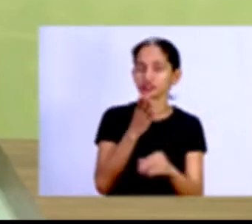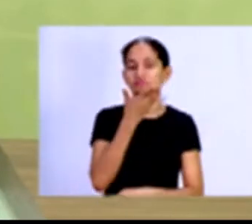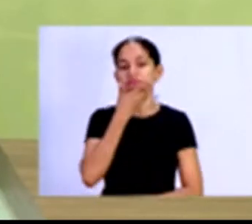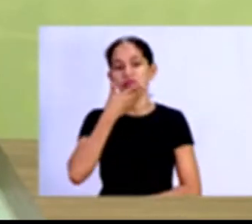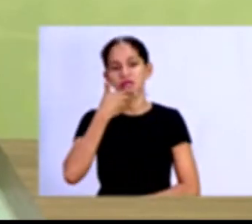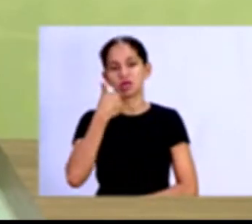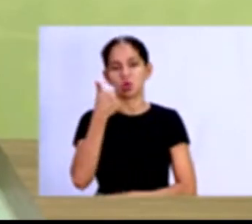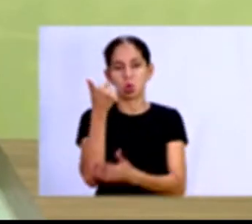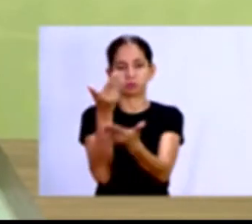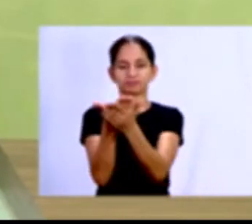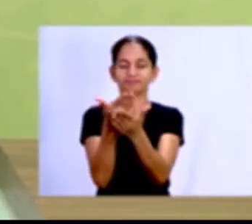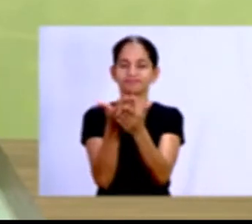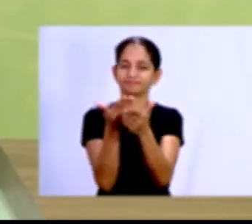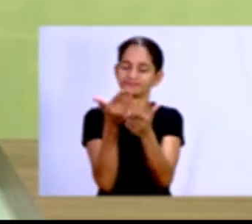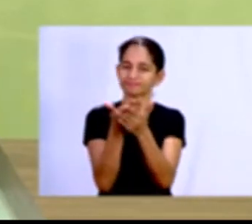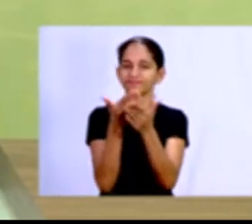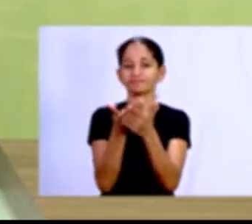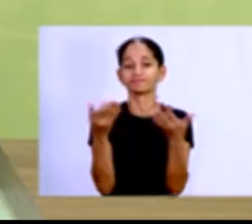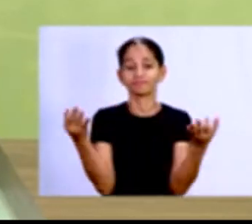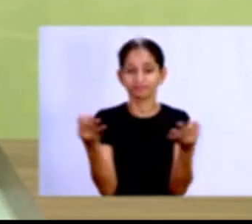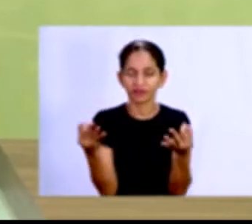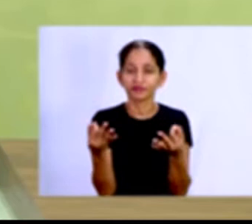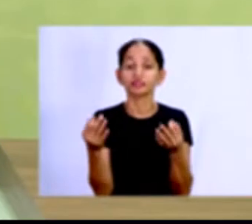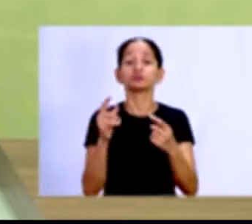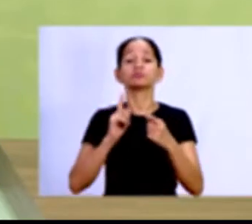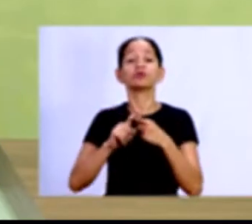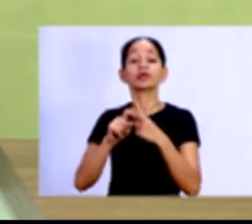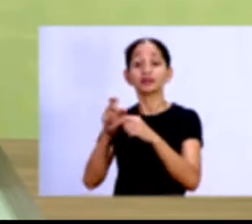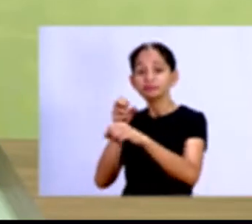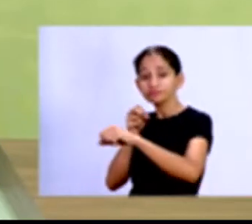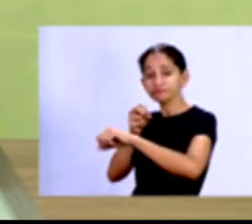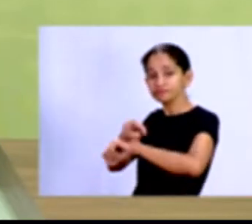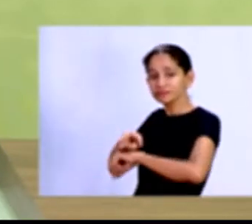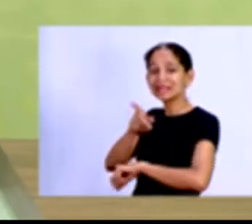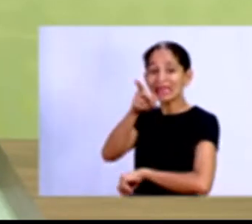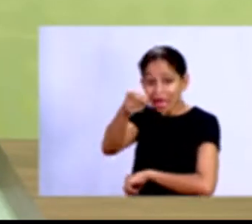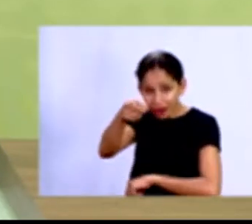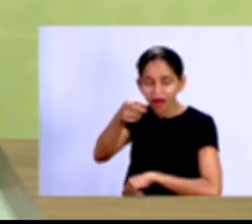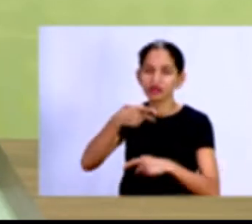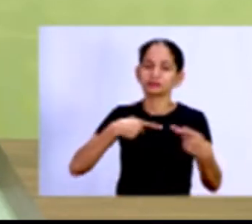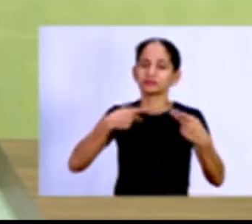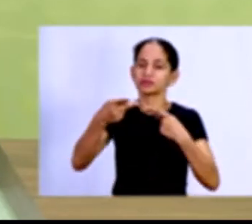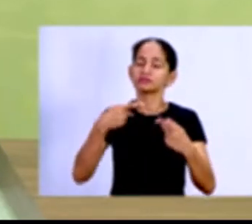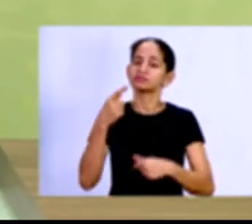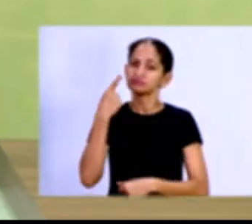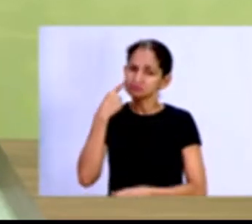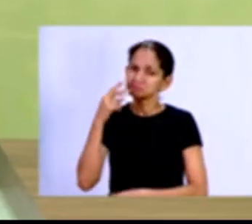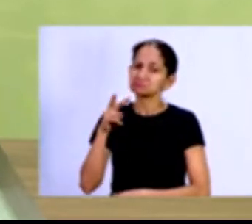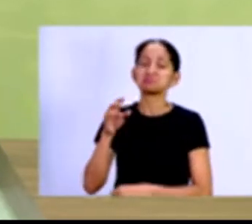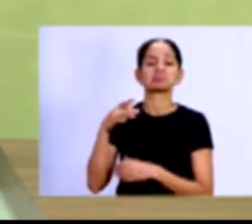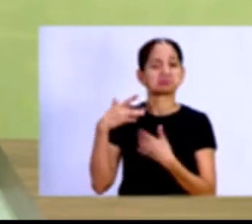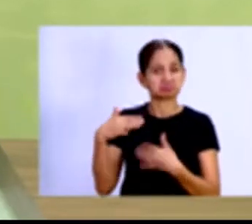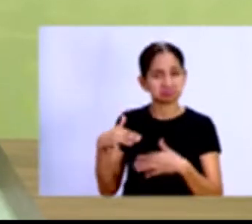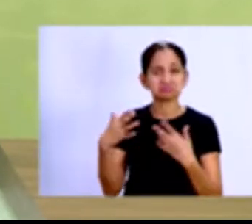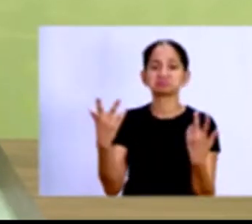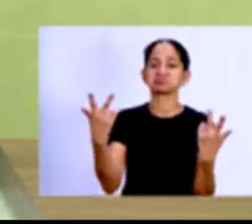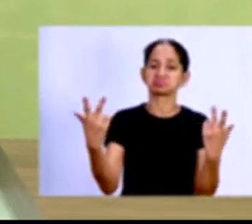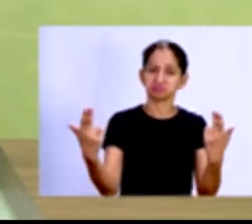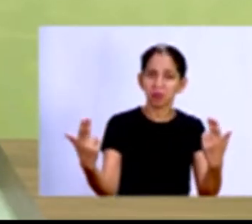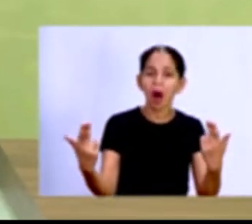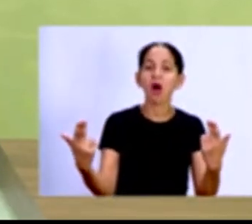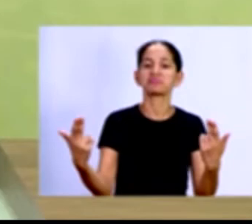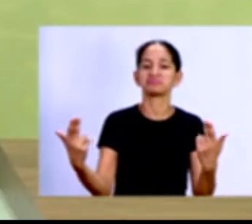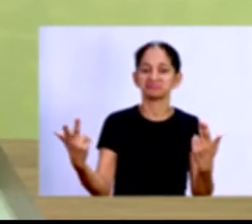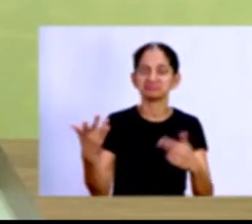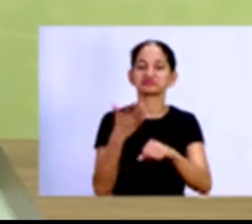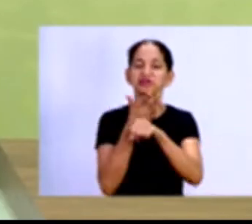preparado. Quem faz isso na hora do mercado de trabalho vai ver o planejamento, né, que a pessoa exerce, vai ser muito metódico.